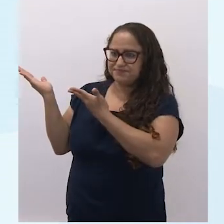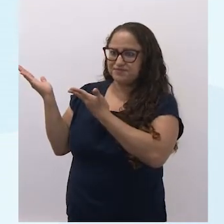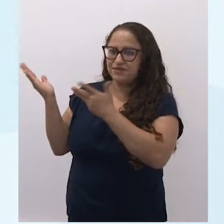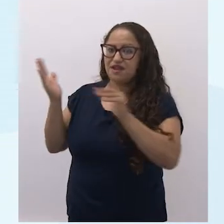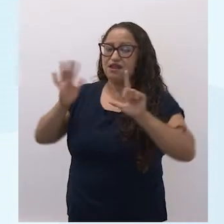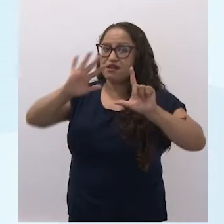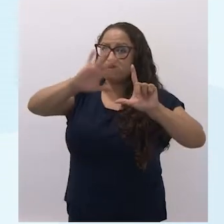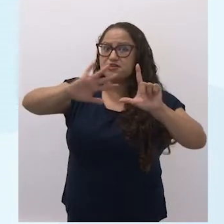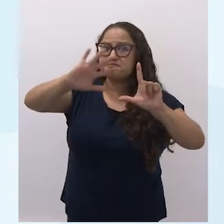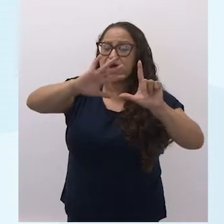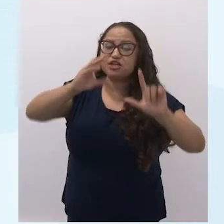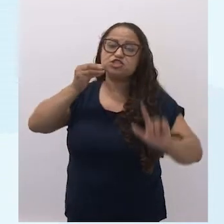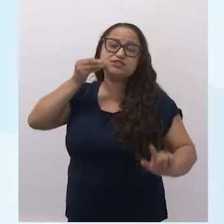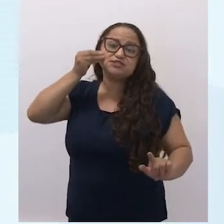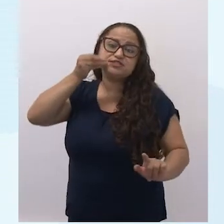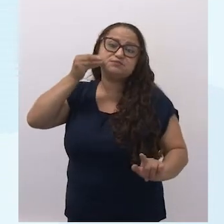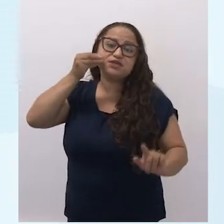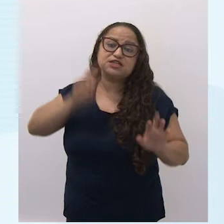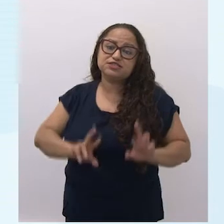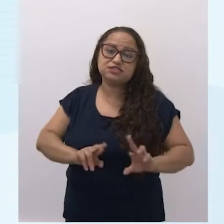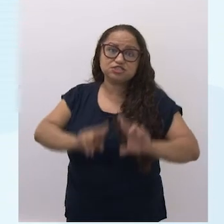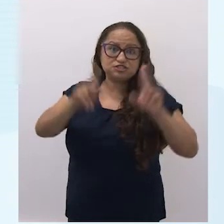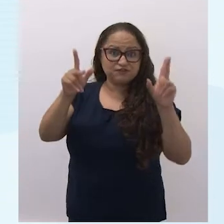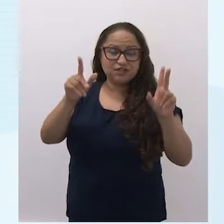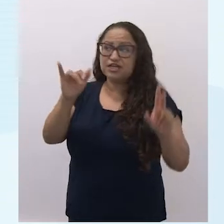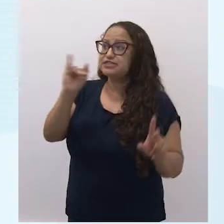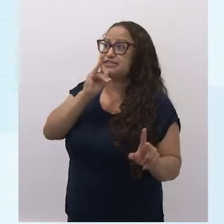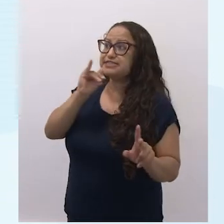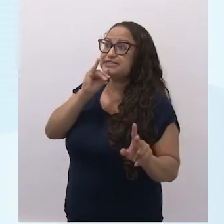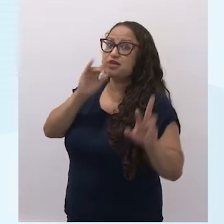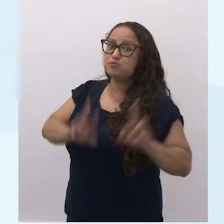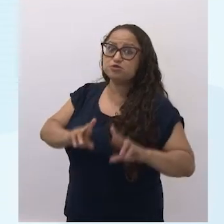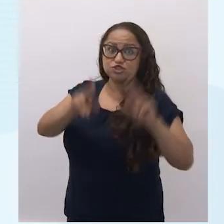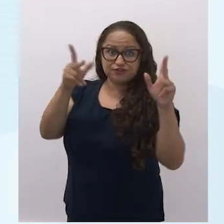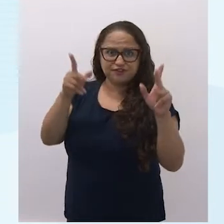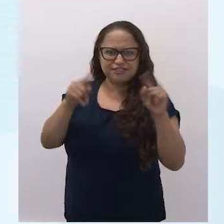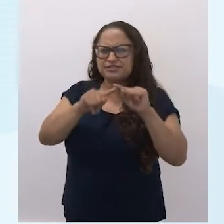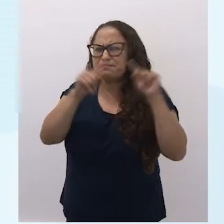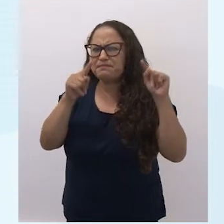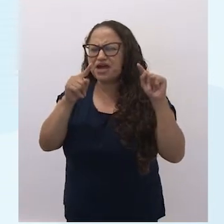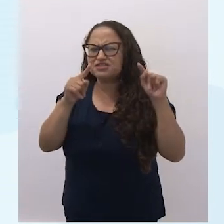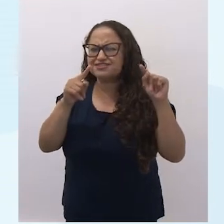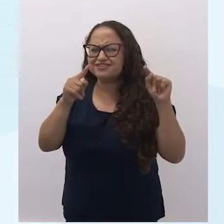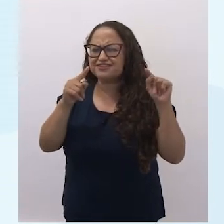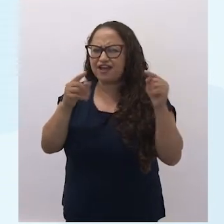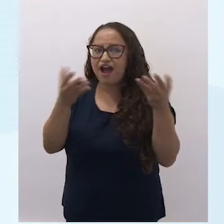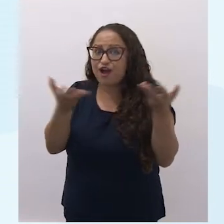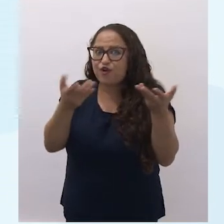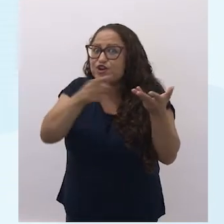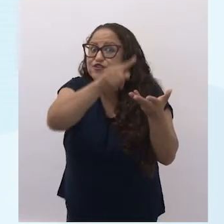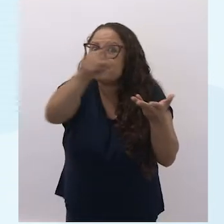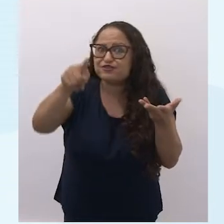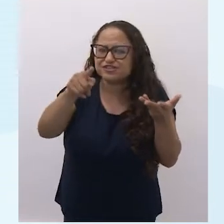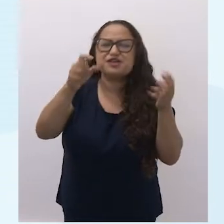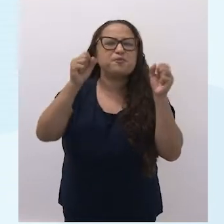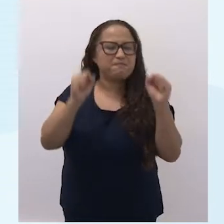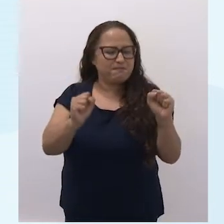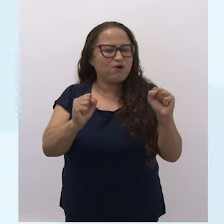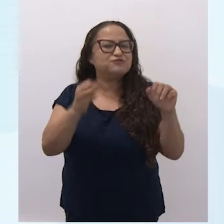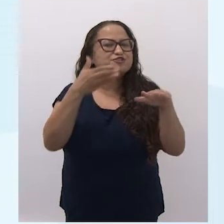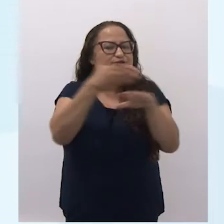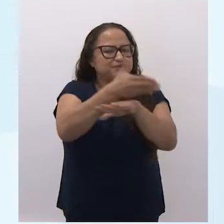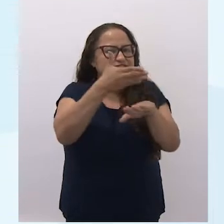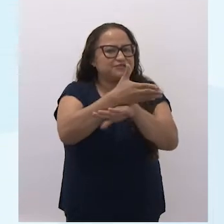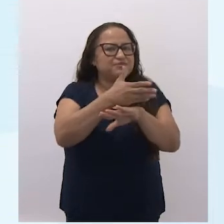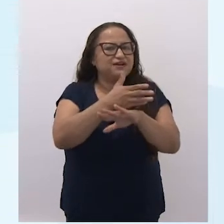Várias experiências, vários exemplos, mas eu quero ouvir de vocês. Quais outros